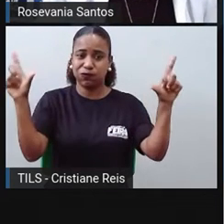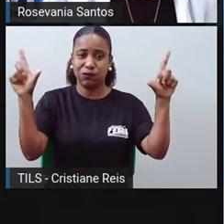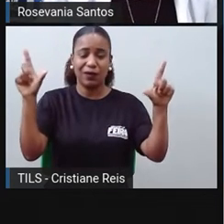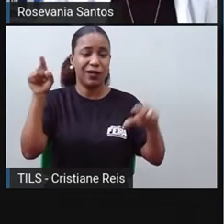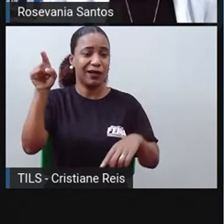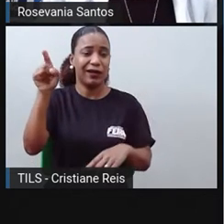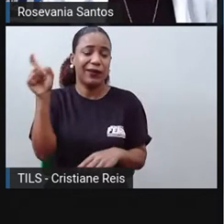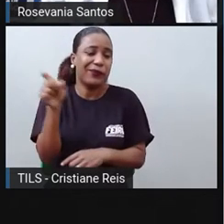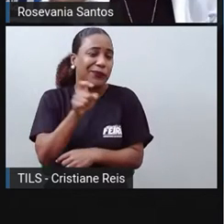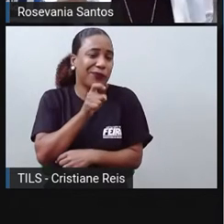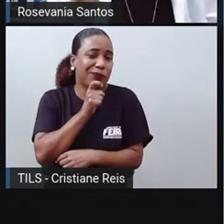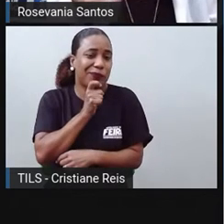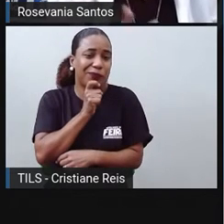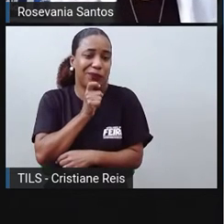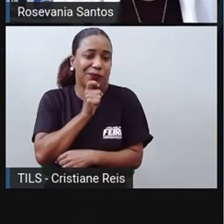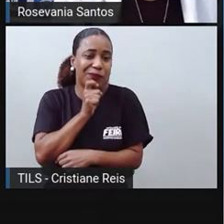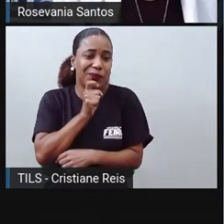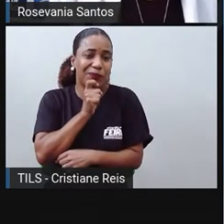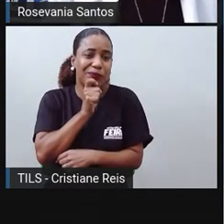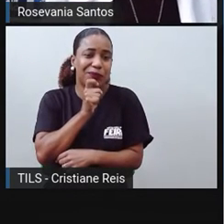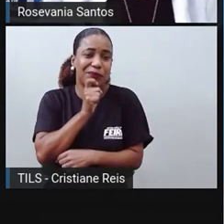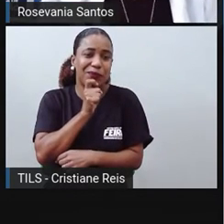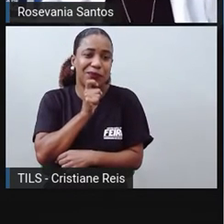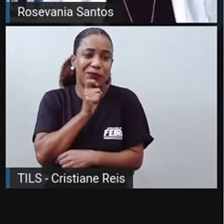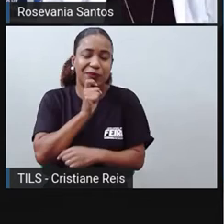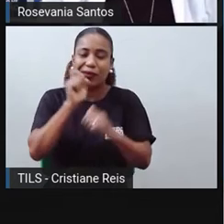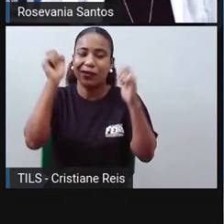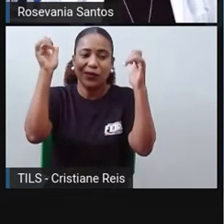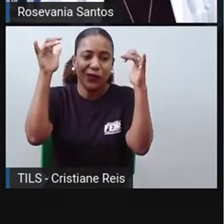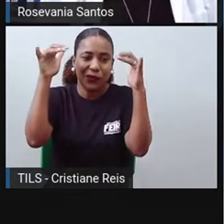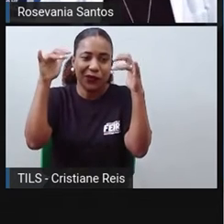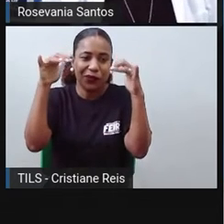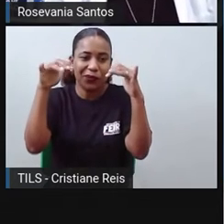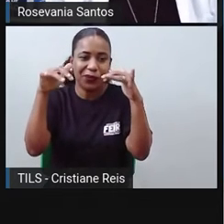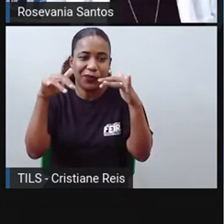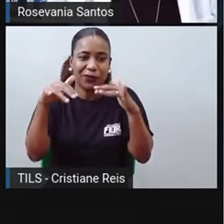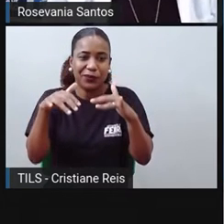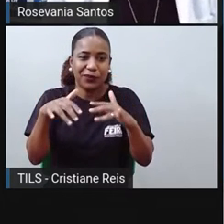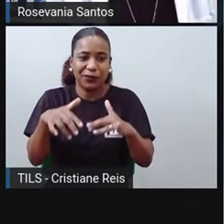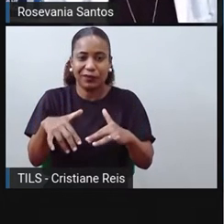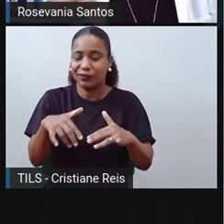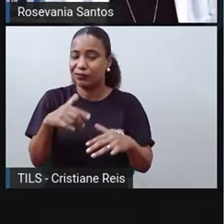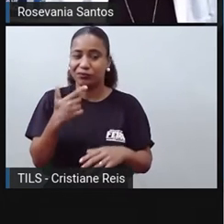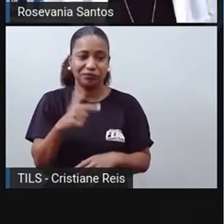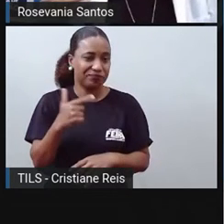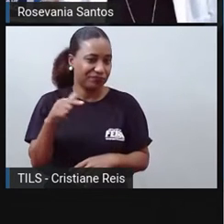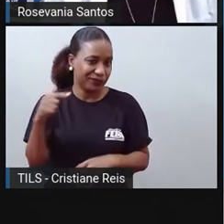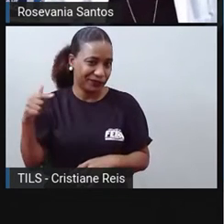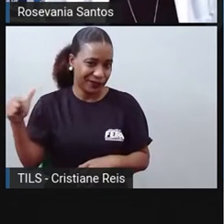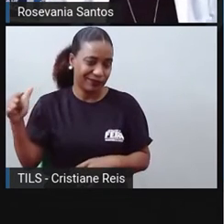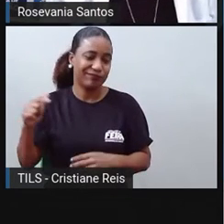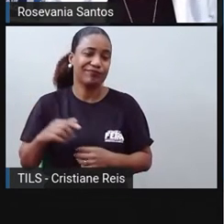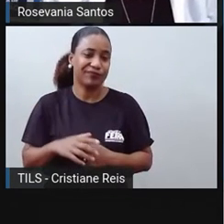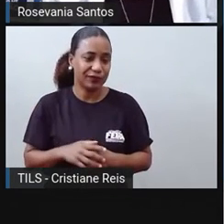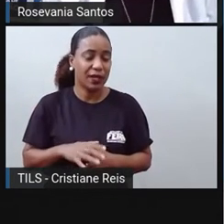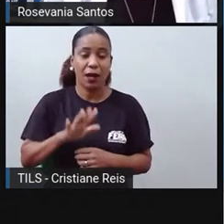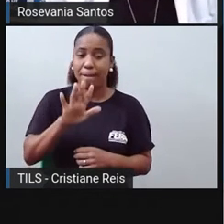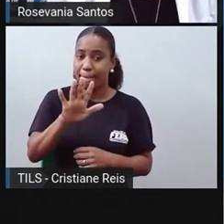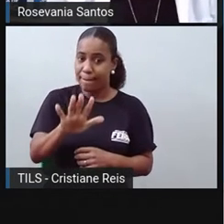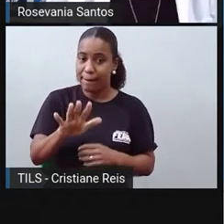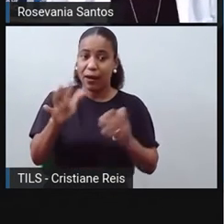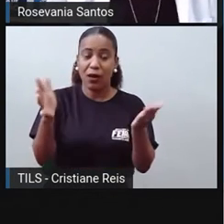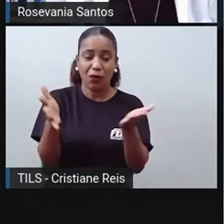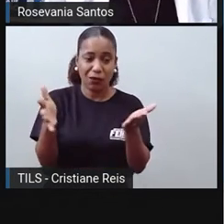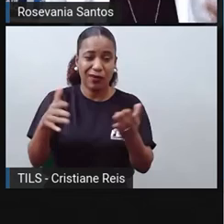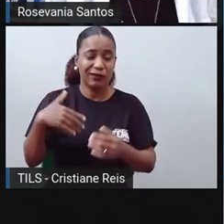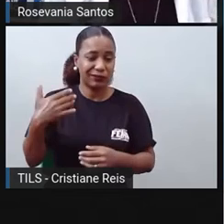né, dessas geleiras, não derreter pela, né, digamos assim, deixar de existir, mas há um derretimento